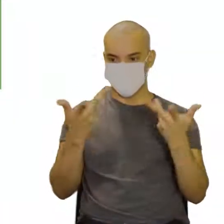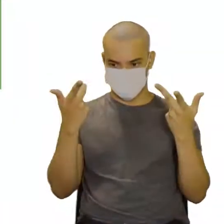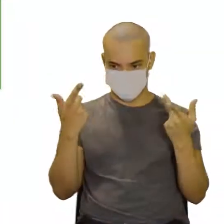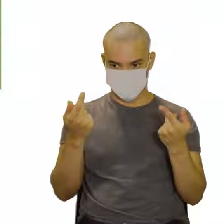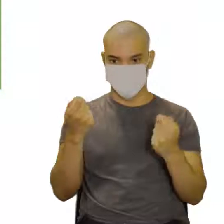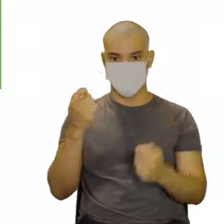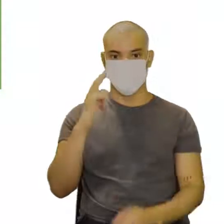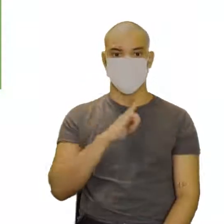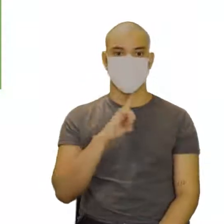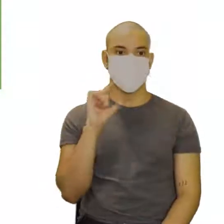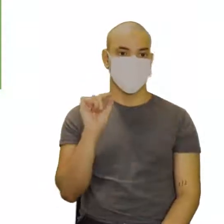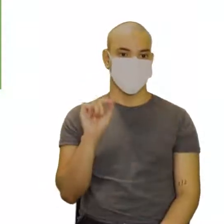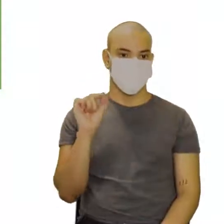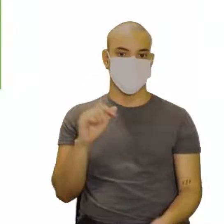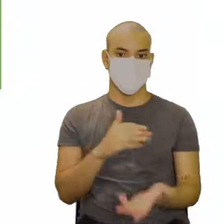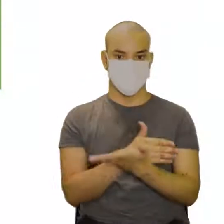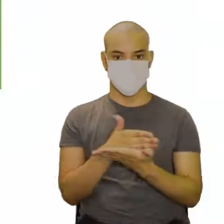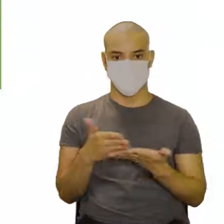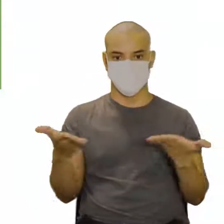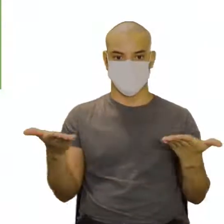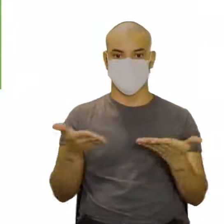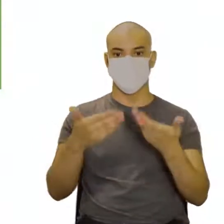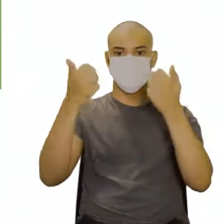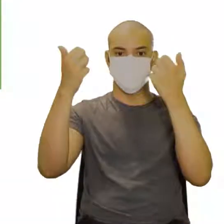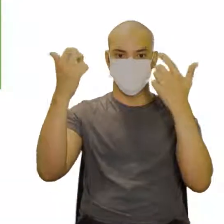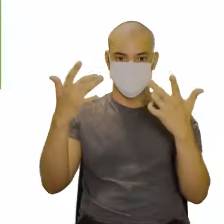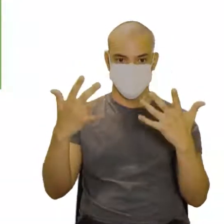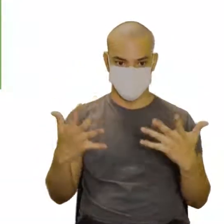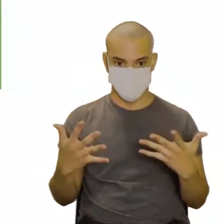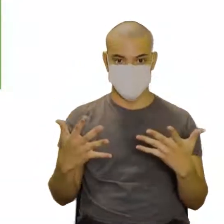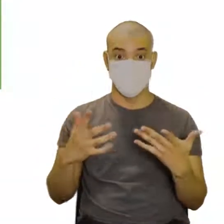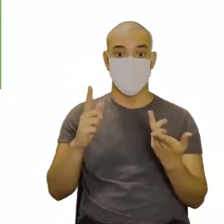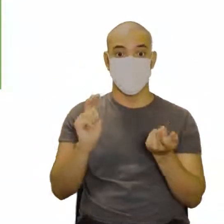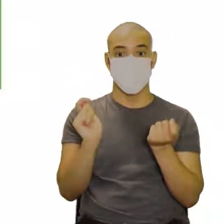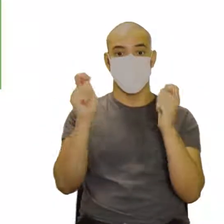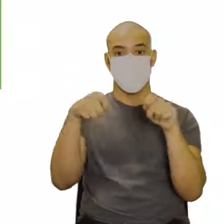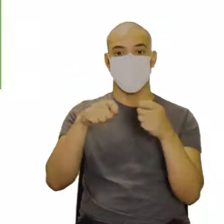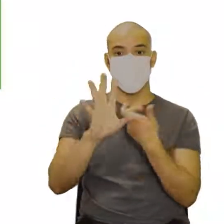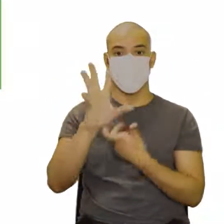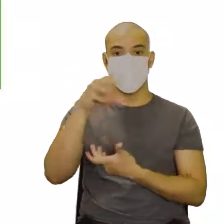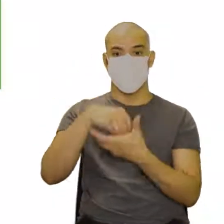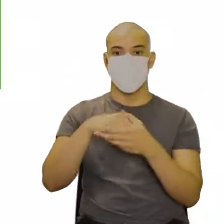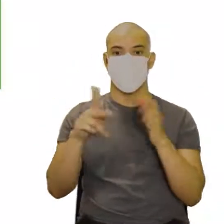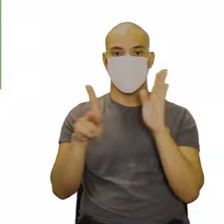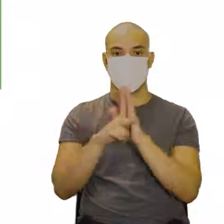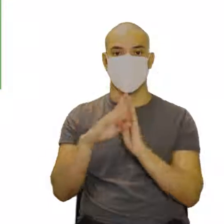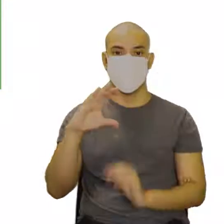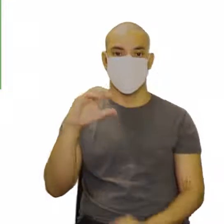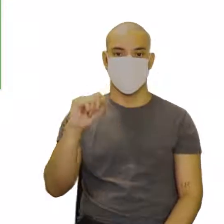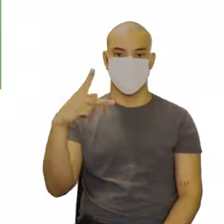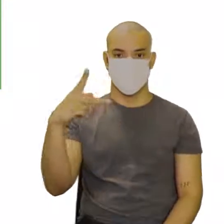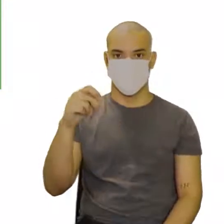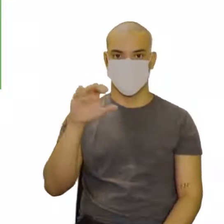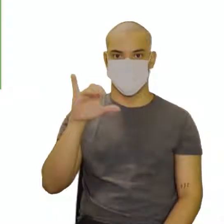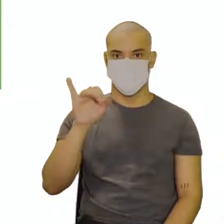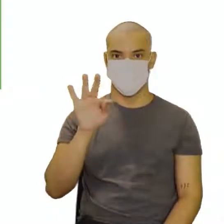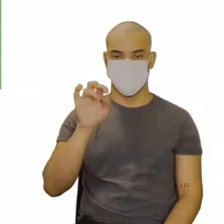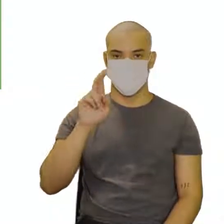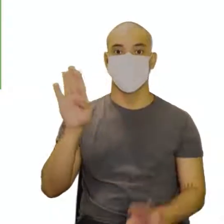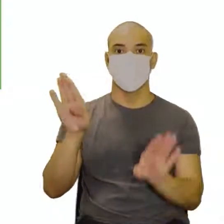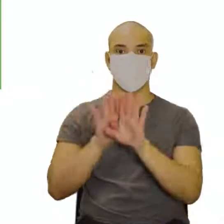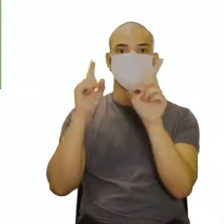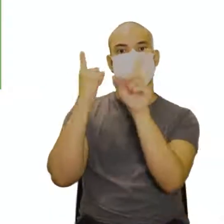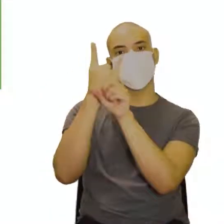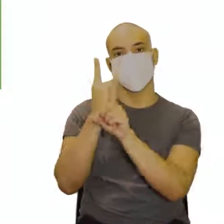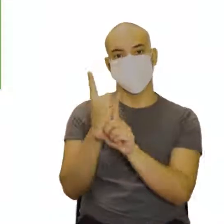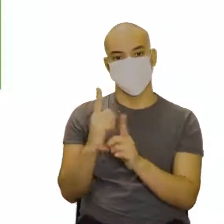gente vai, a partir de hoje, definir capacitância de um capacitor, ok? E também identificar os elementos